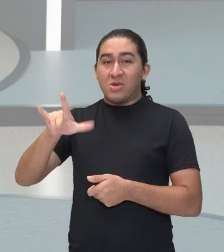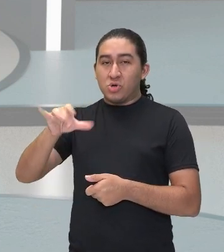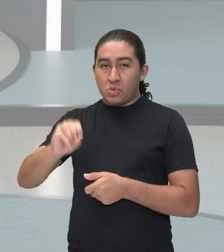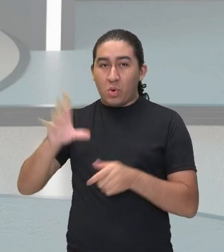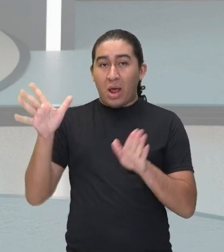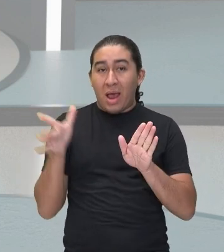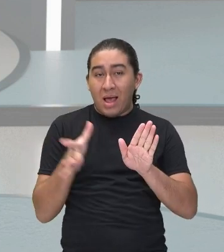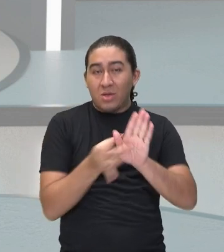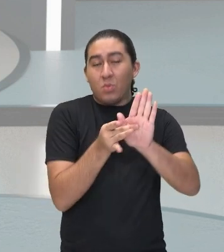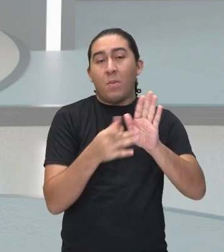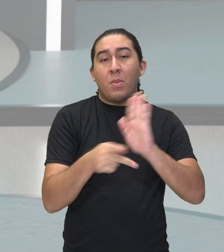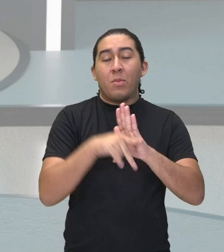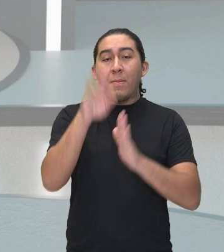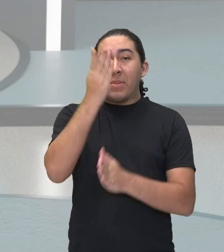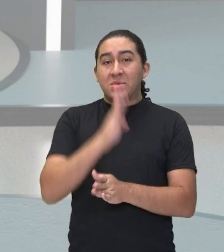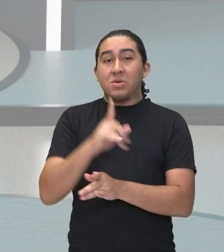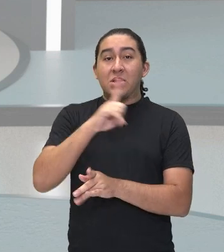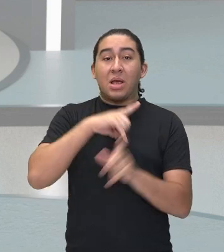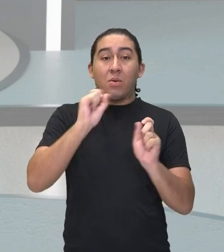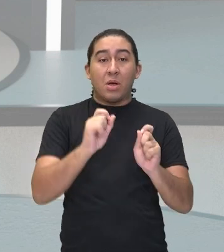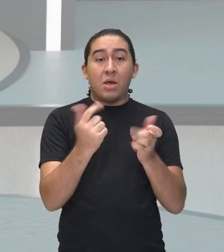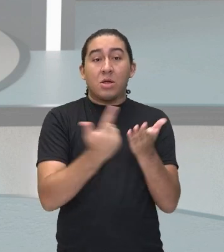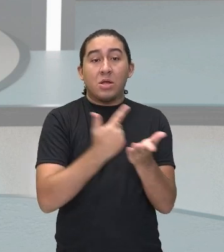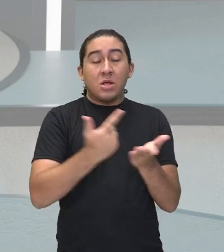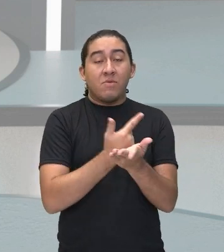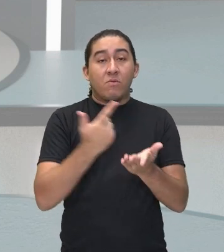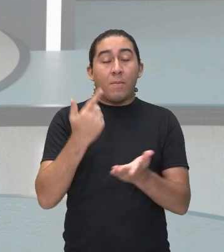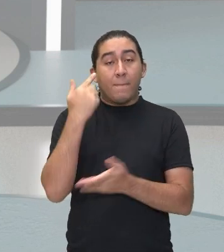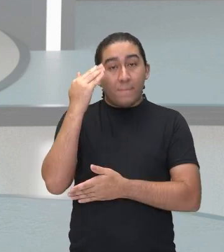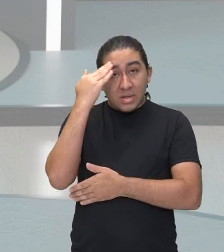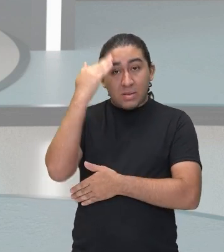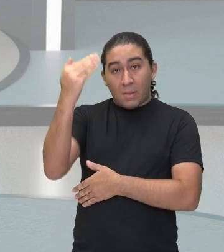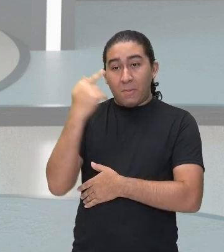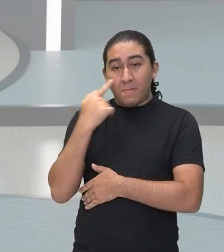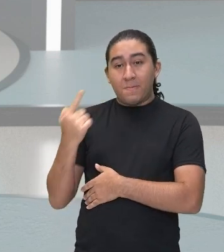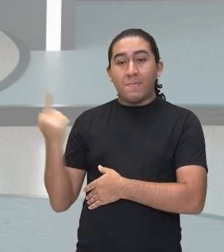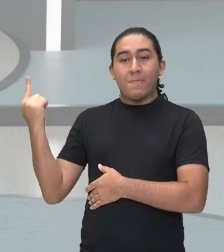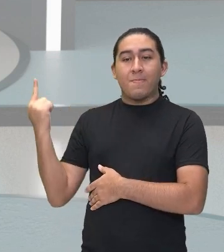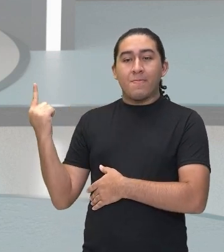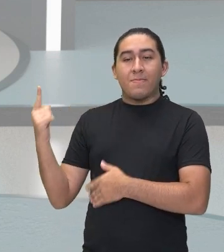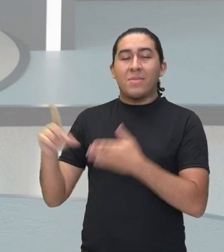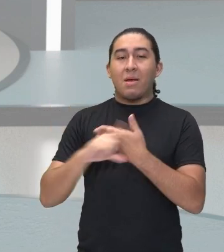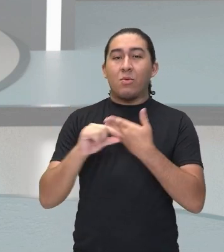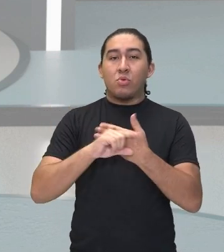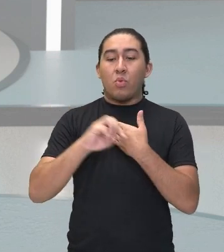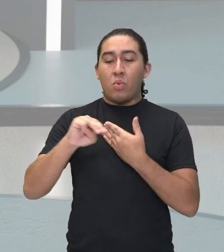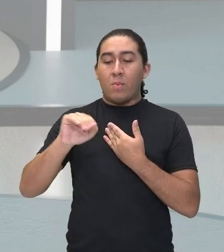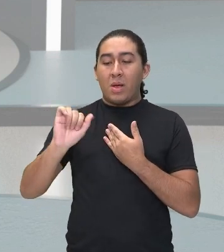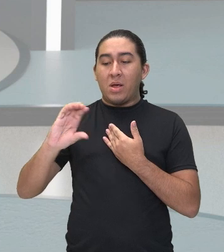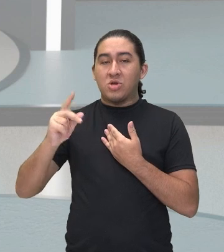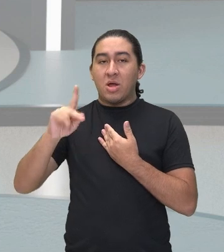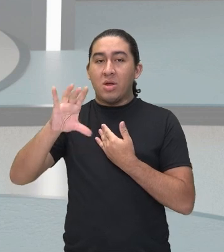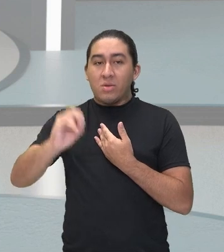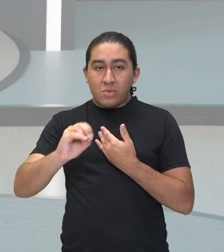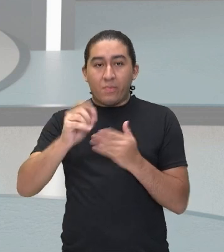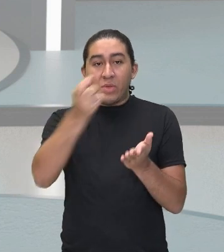a obra Memórias Póstumas de Brás Cubas, de Machado de Assis. Foi escrita em